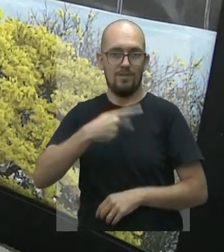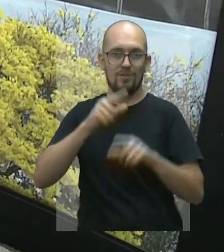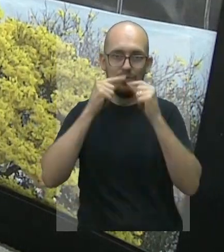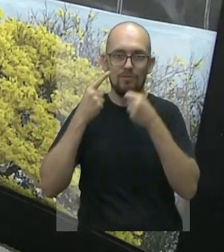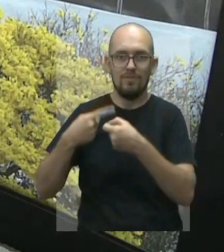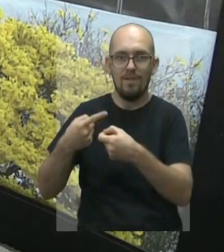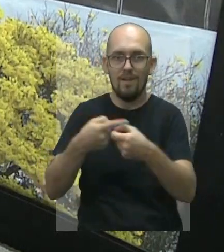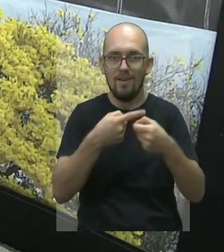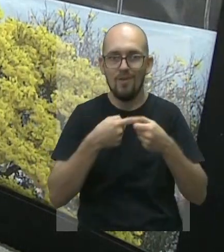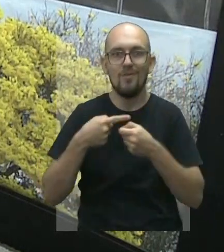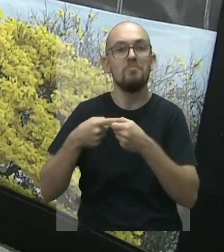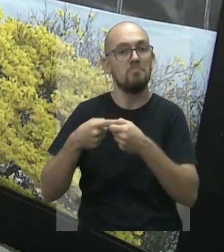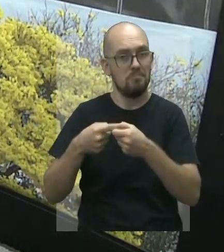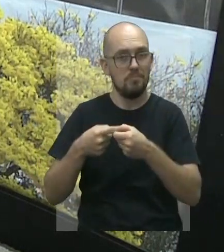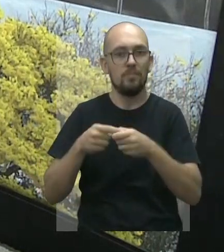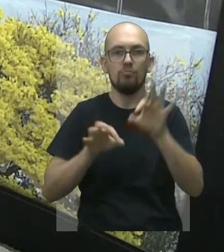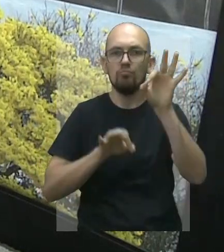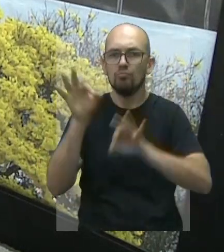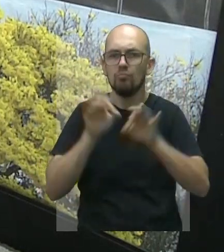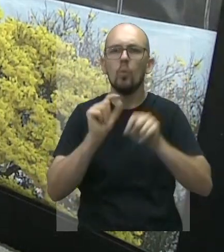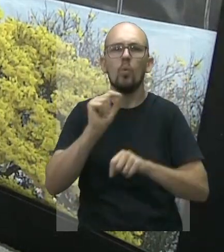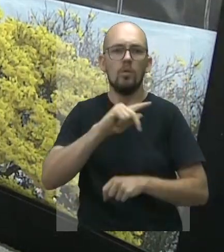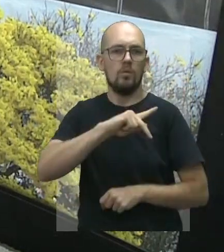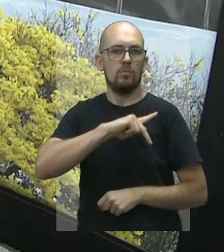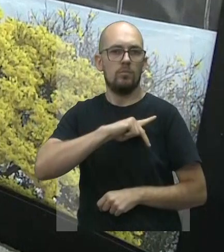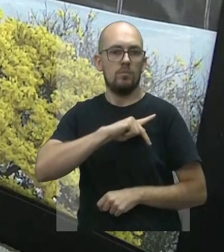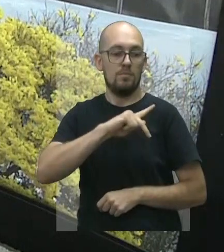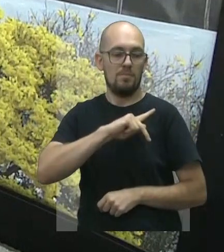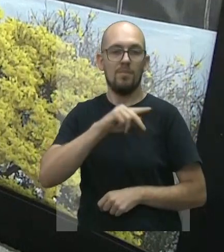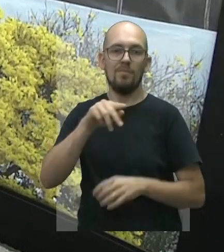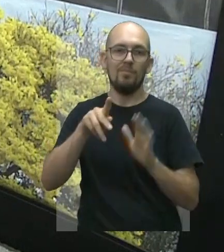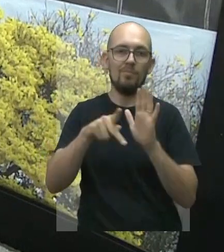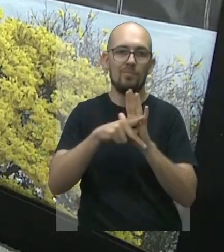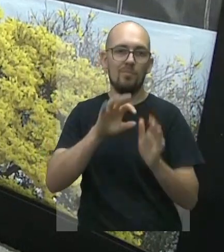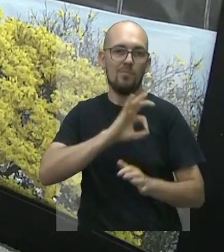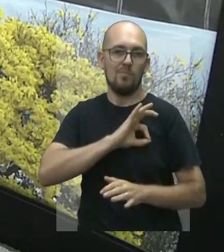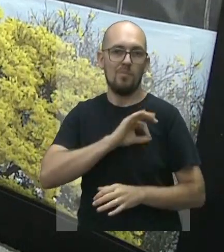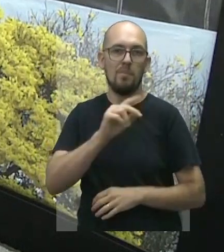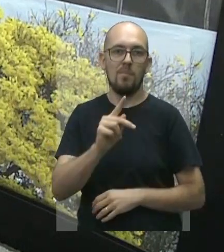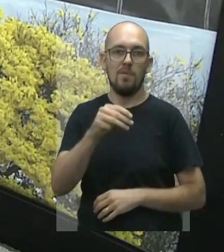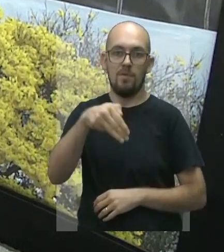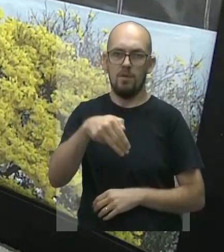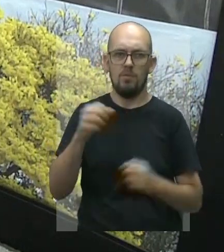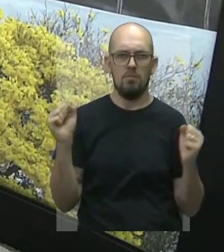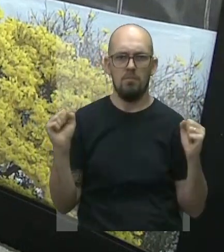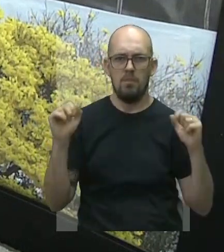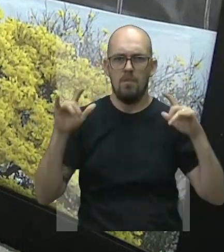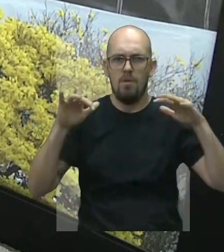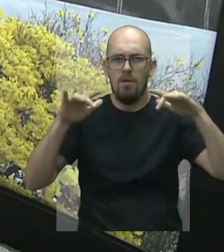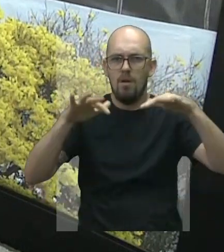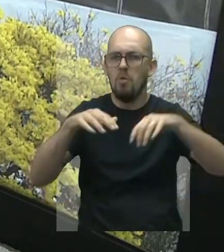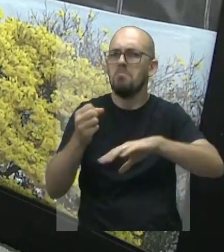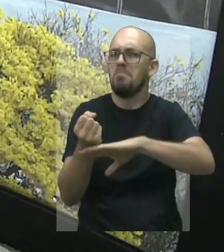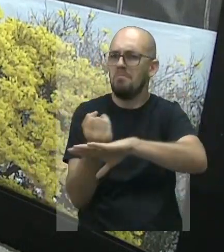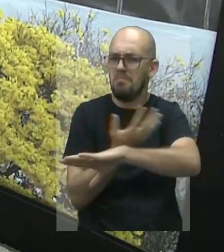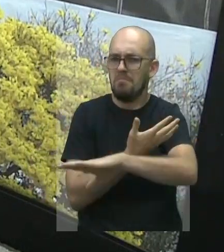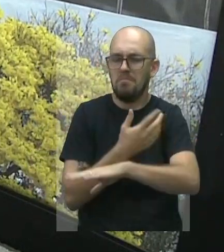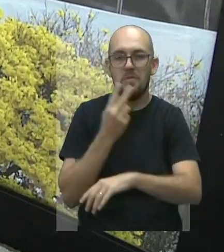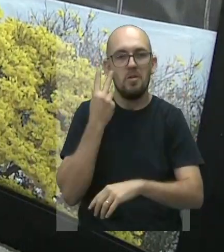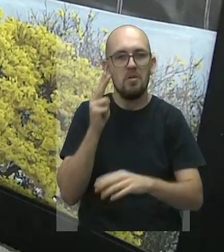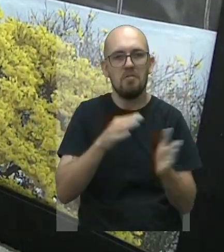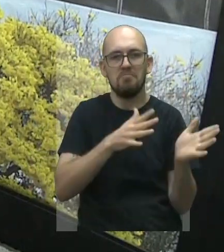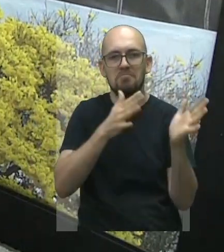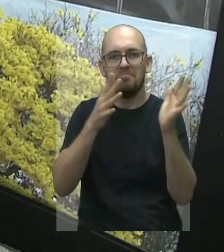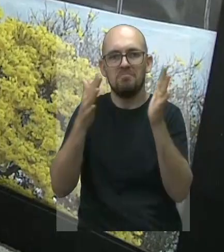região. O evento, organizado pela Polícia Militar, reuniu centenas de pessoas e olha, foi emocionante. Confira